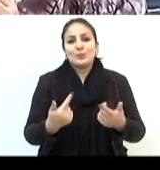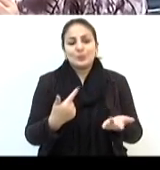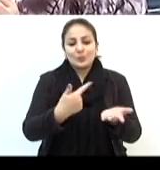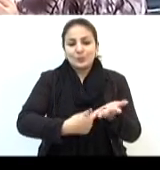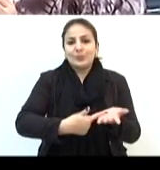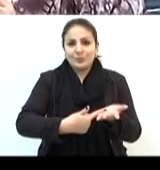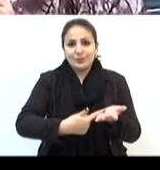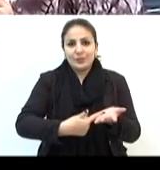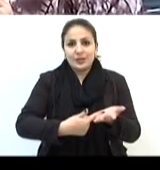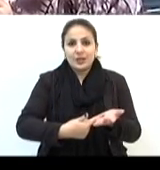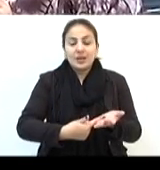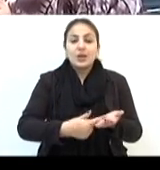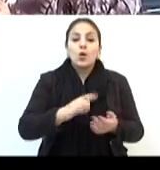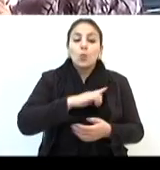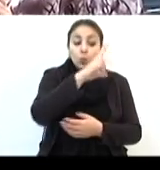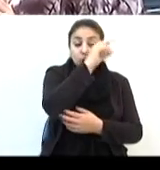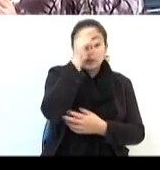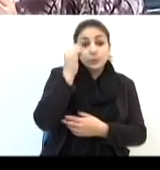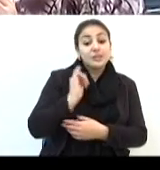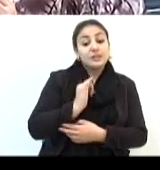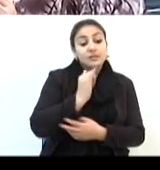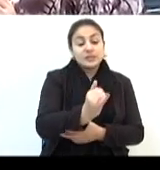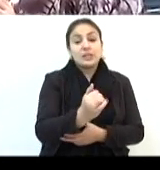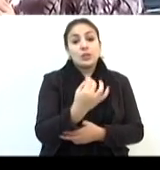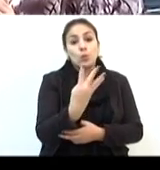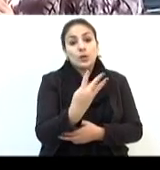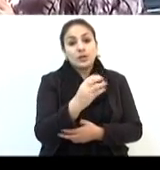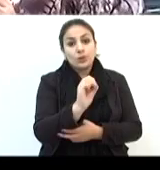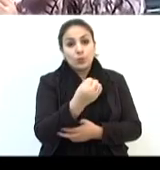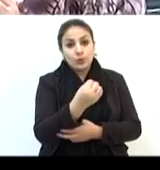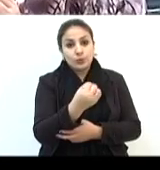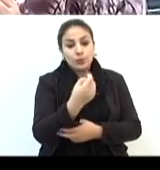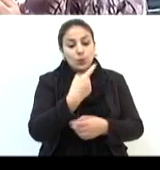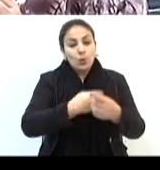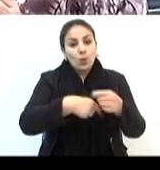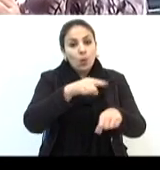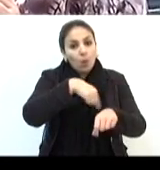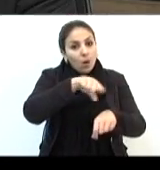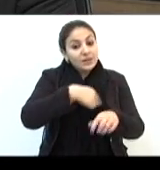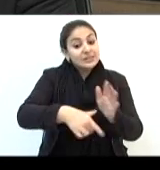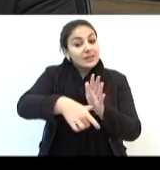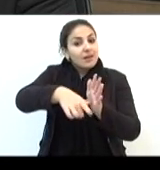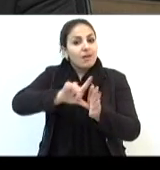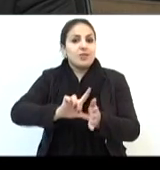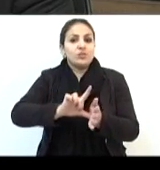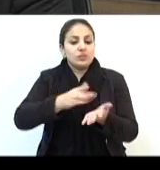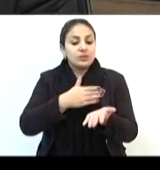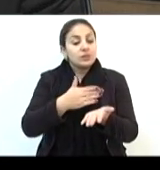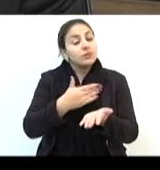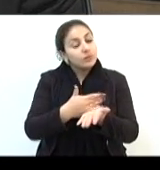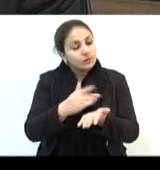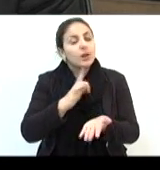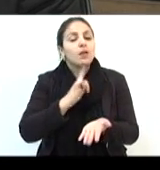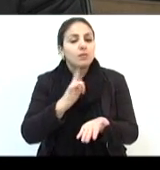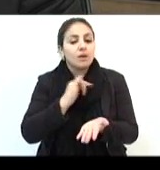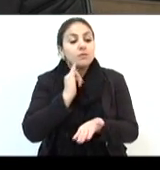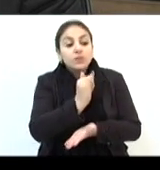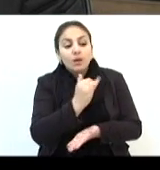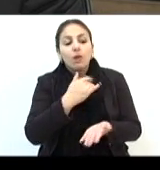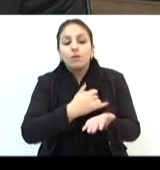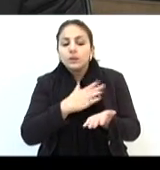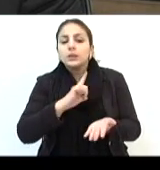ser notificado no prazo mínimo de 48 horas sobre o início da paralisação. Nada mais justo quando você tem um ponto